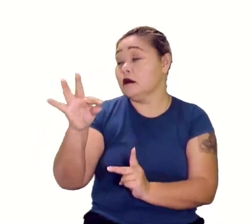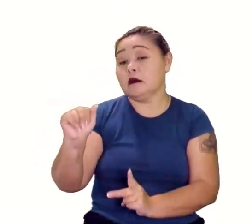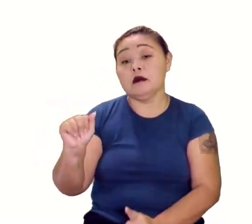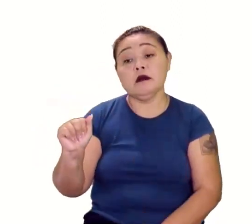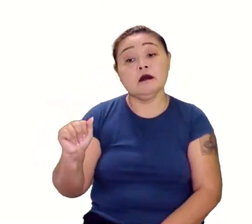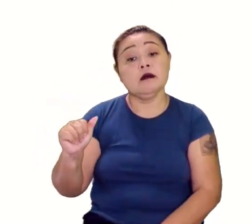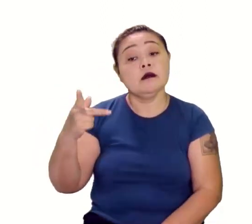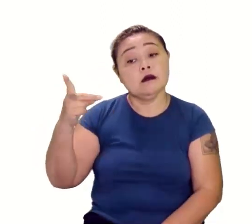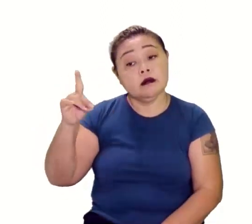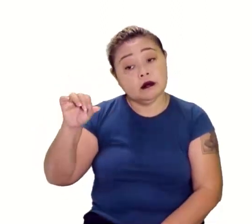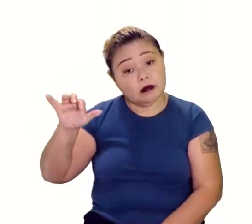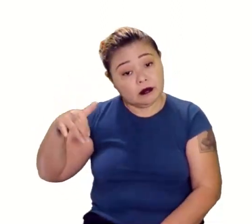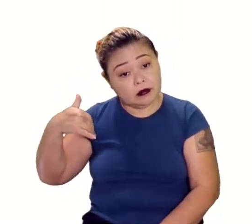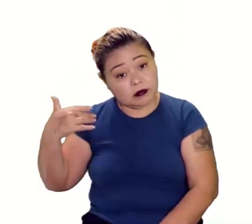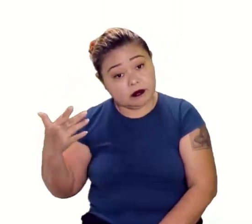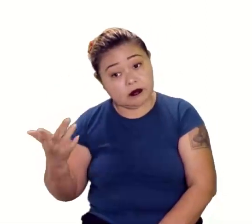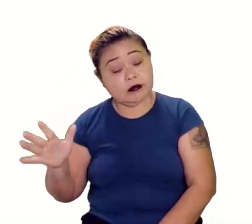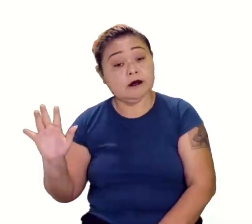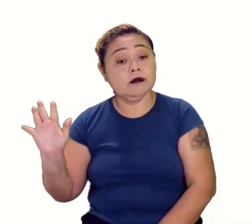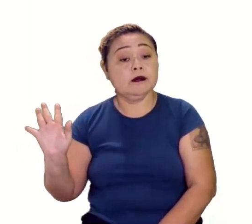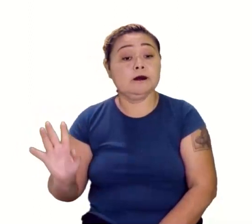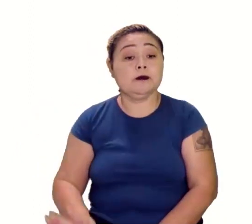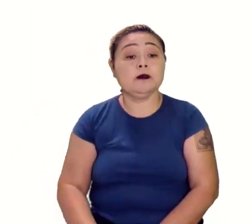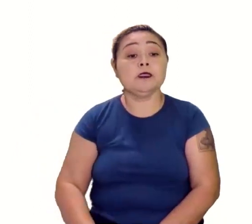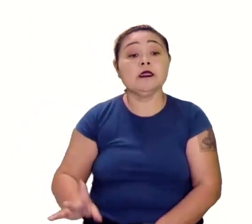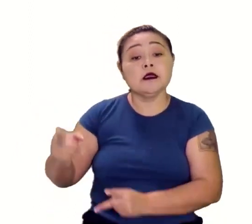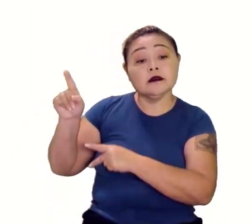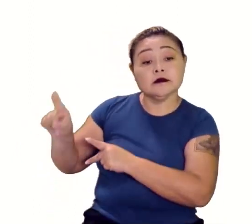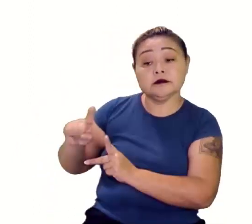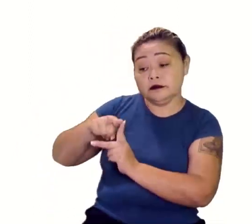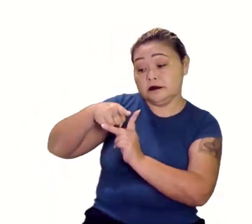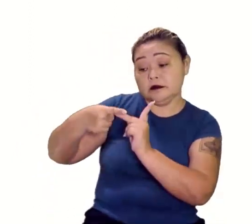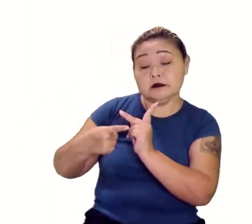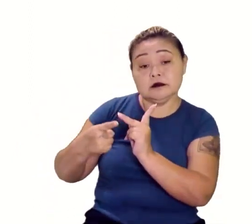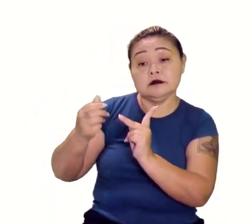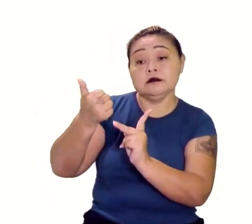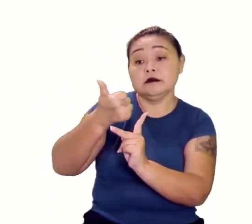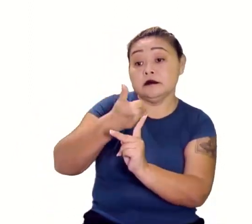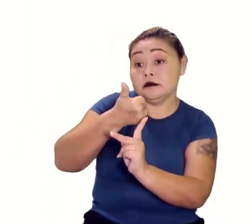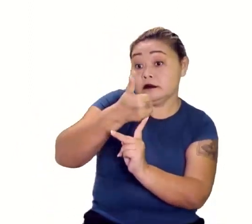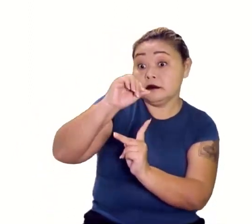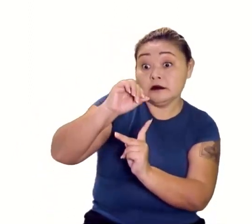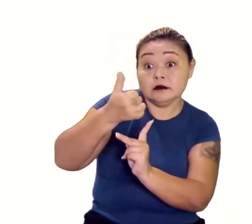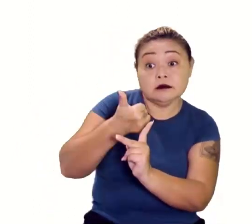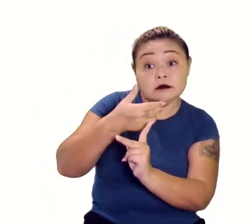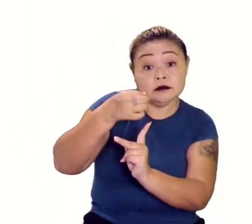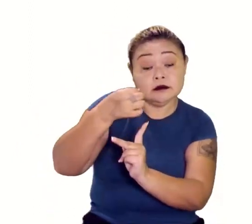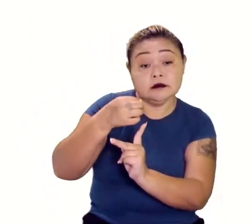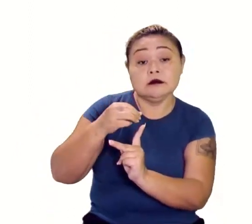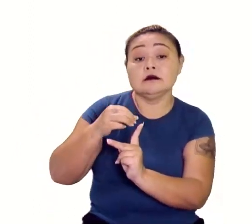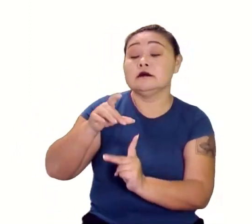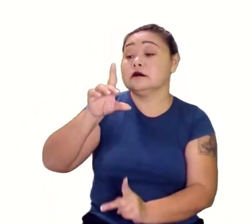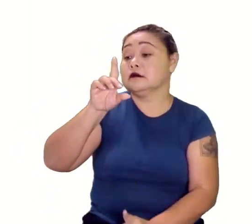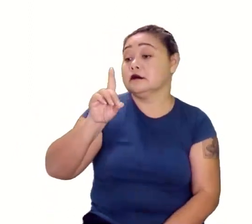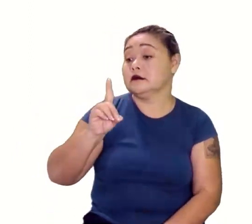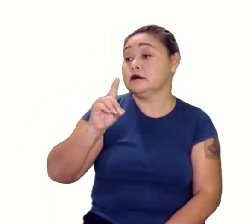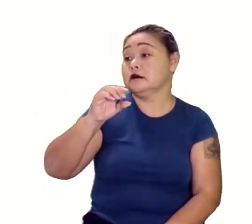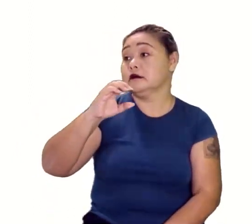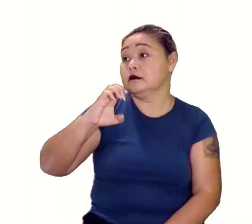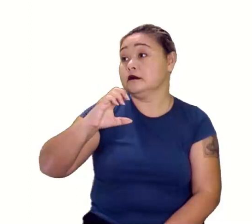Sexta. De... Tan, tan, tan, tan. E aqui, raiz o quê? Raiz décima.